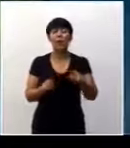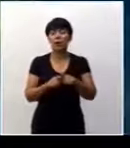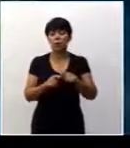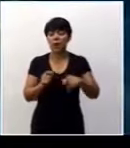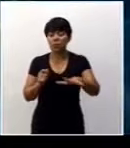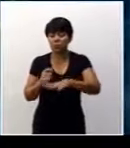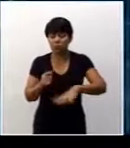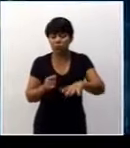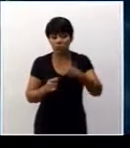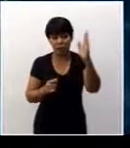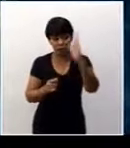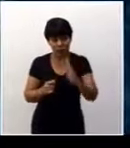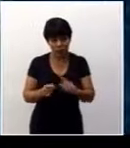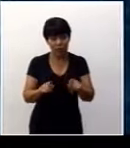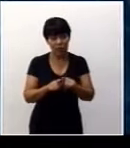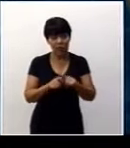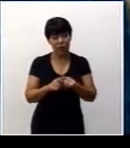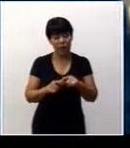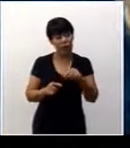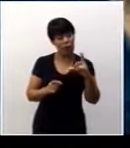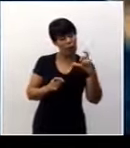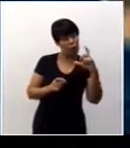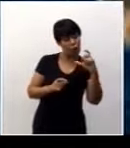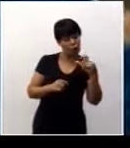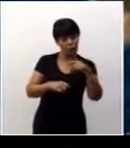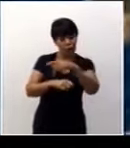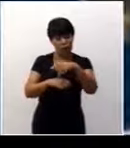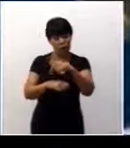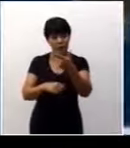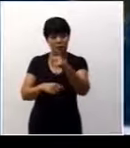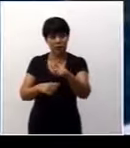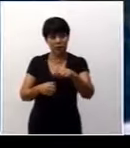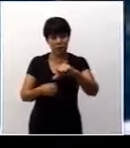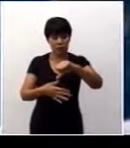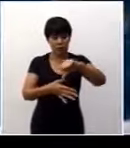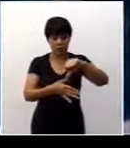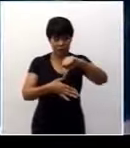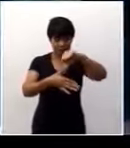território brasileiro, são registradas imagens de vários países do continente.